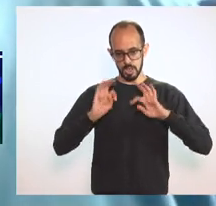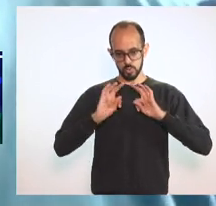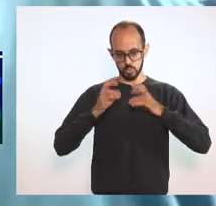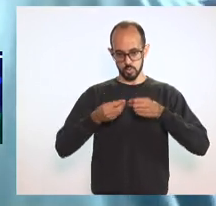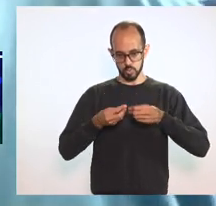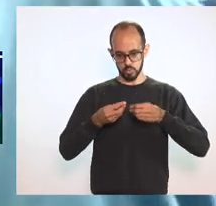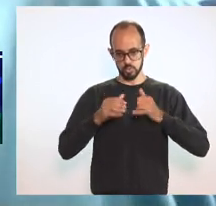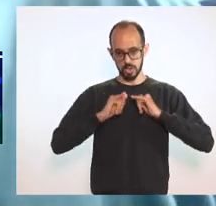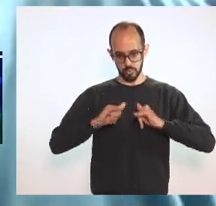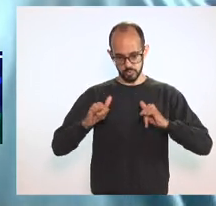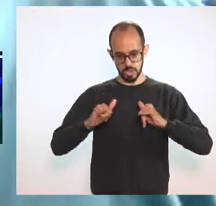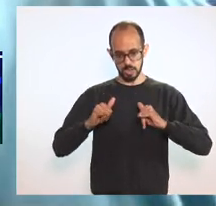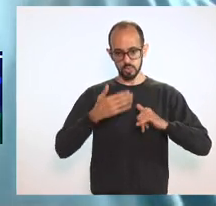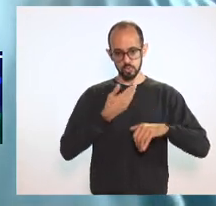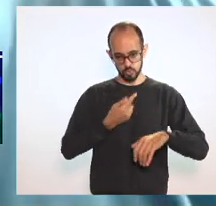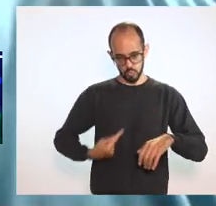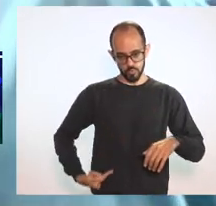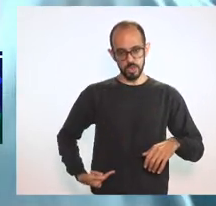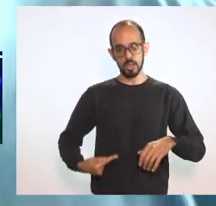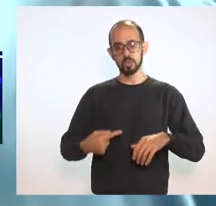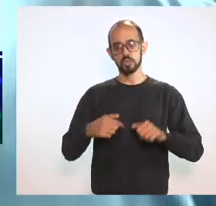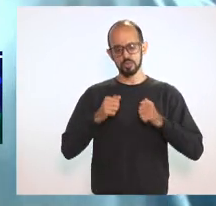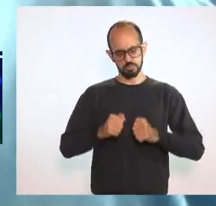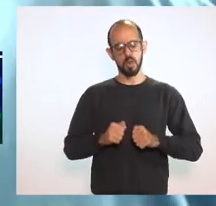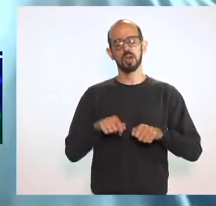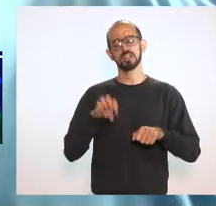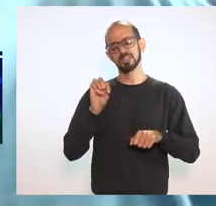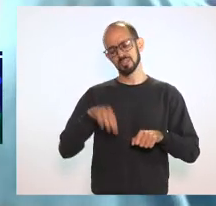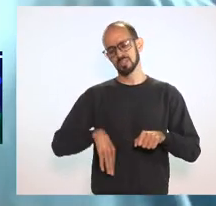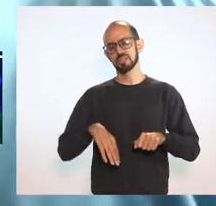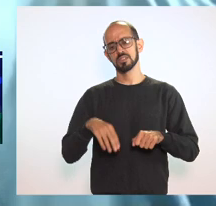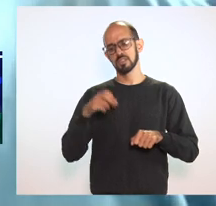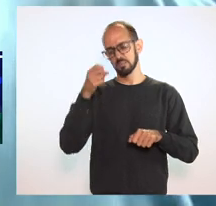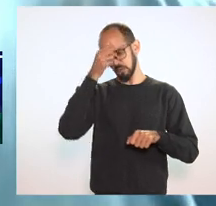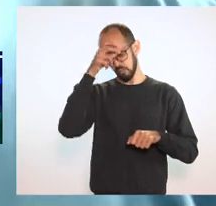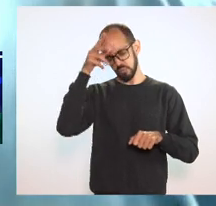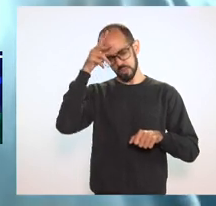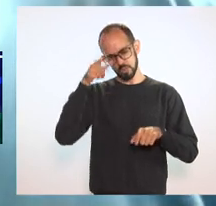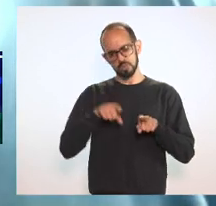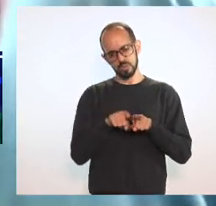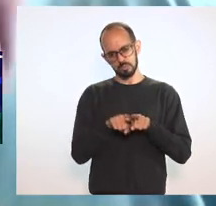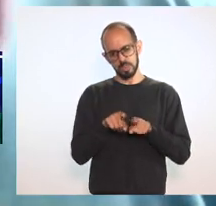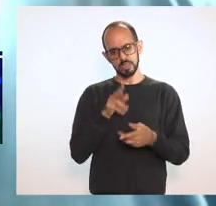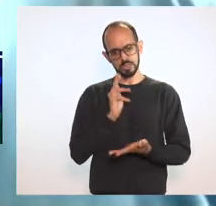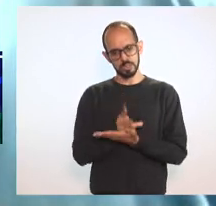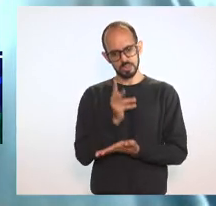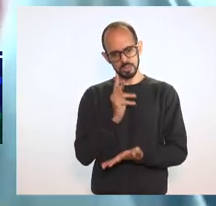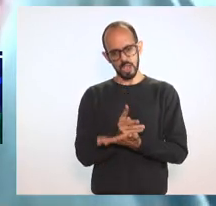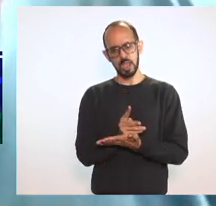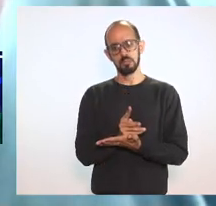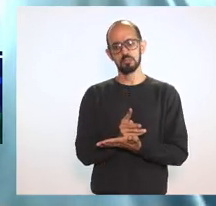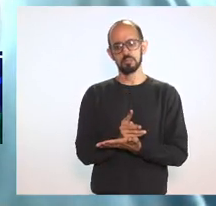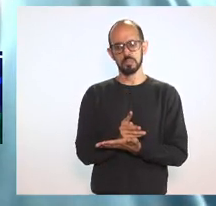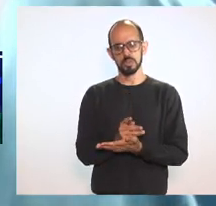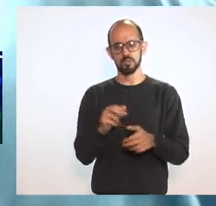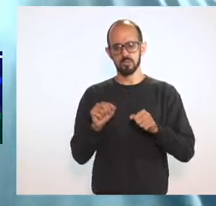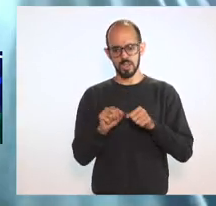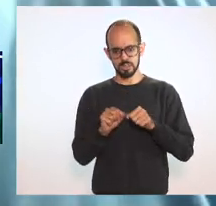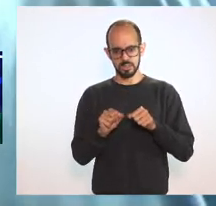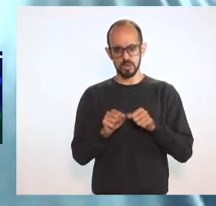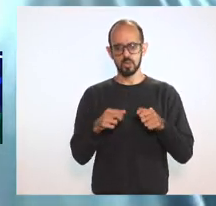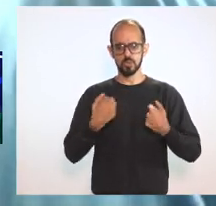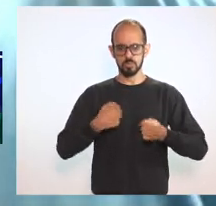reafirmar a peça de governadores e prefeitos podem sempre tomar medidas mais preventivas e